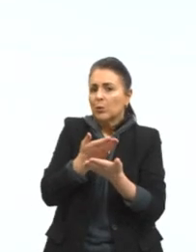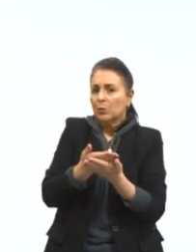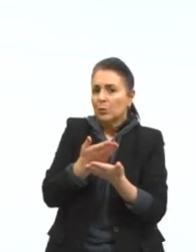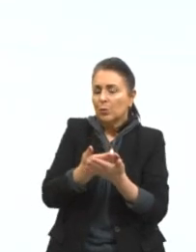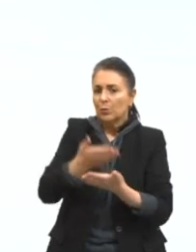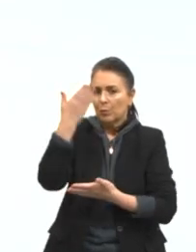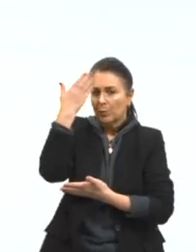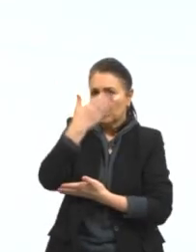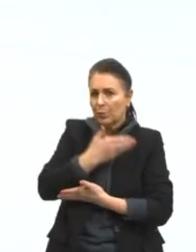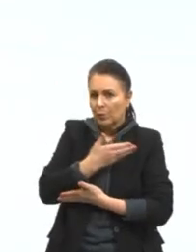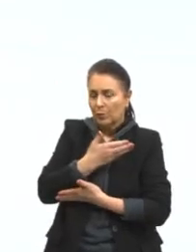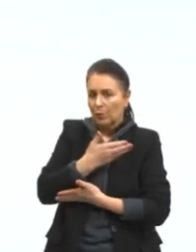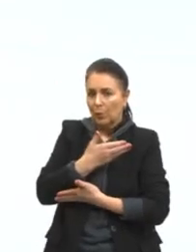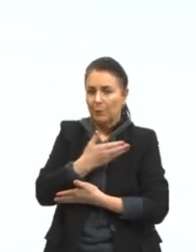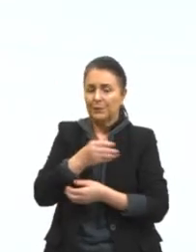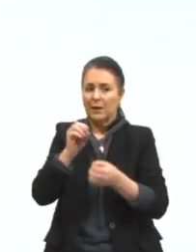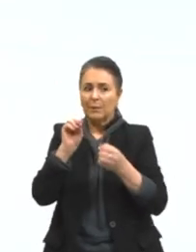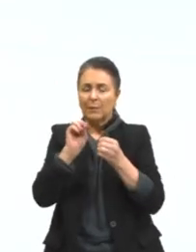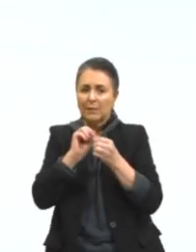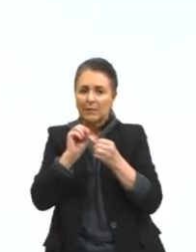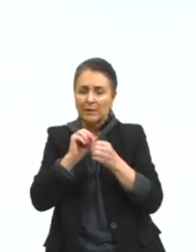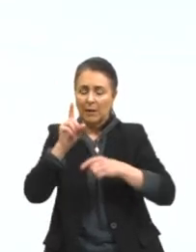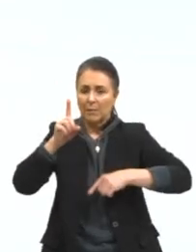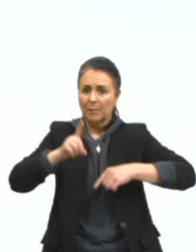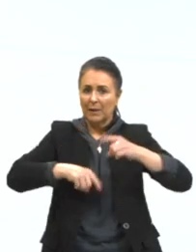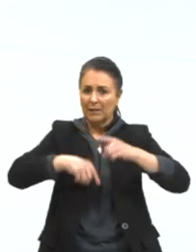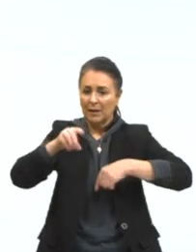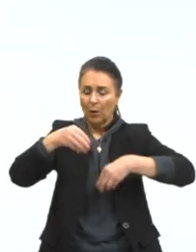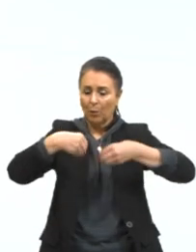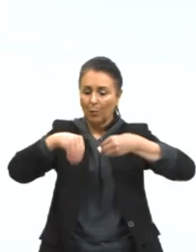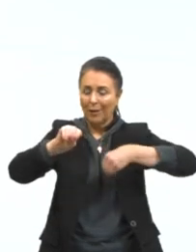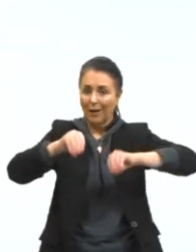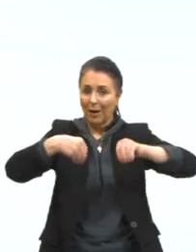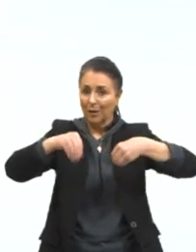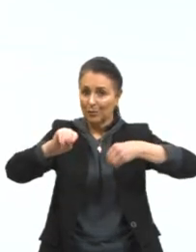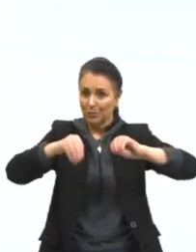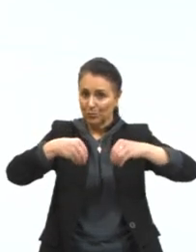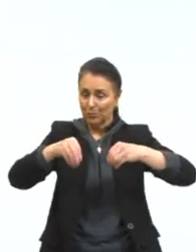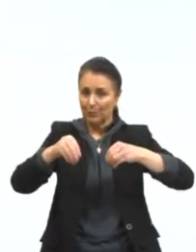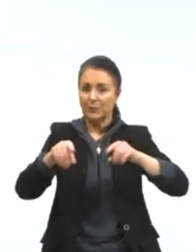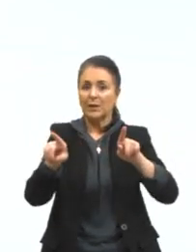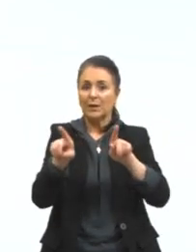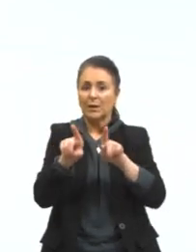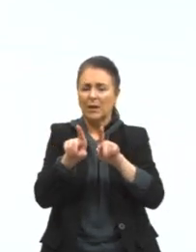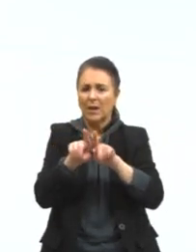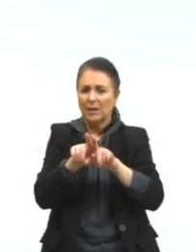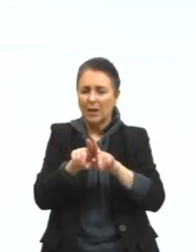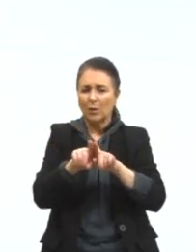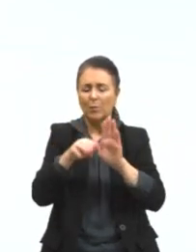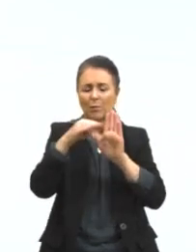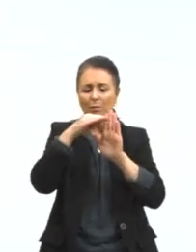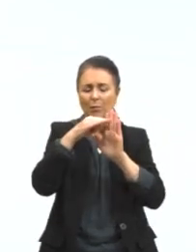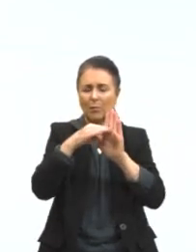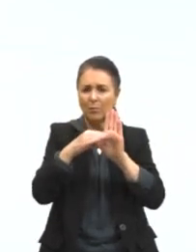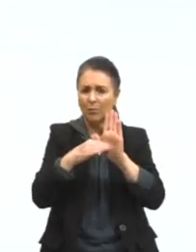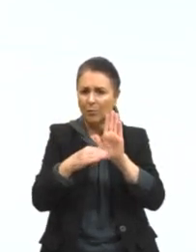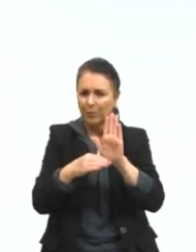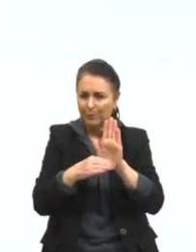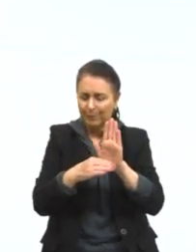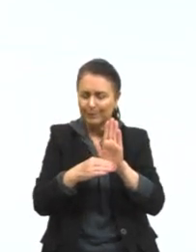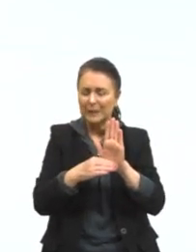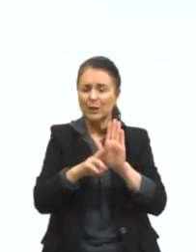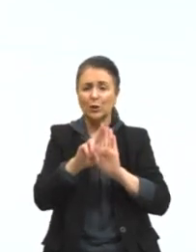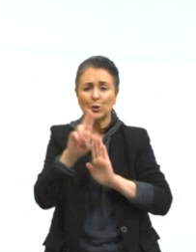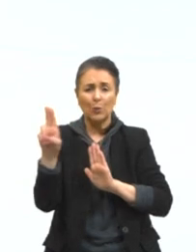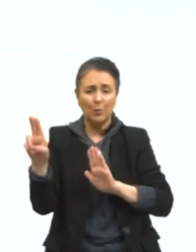composto usado na fabricação de materiais plásticos associado a uma longa lista de doenças